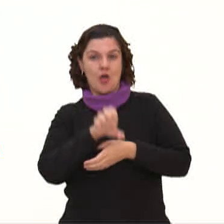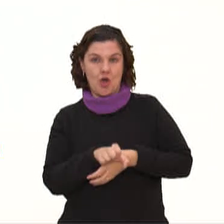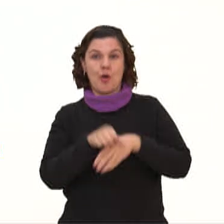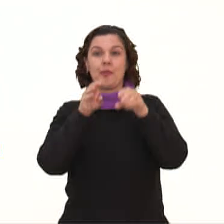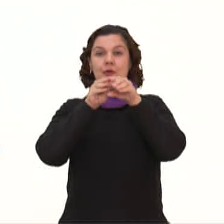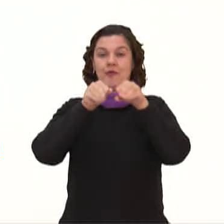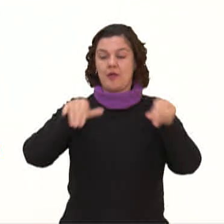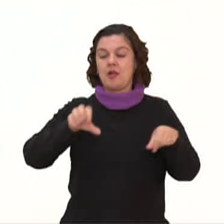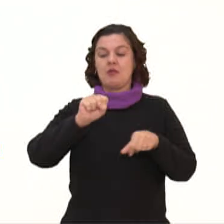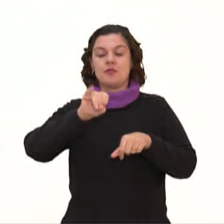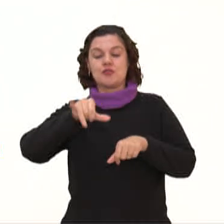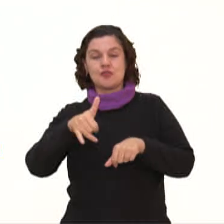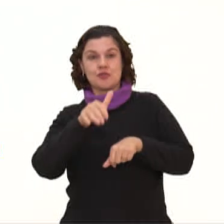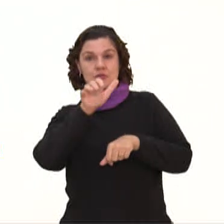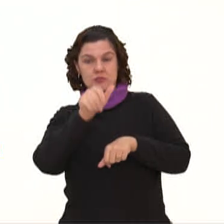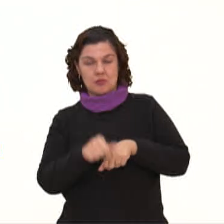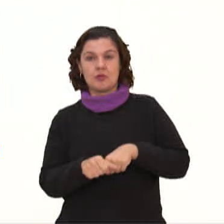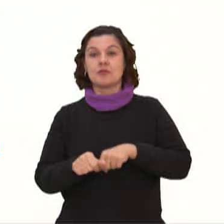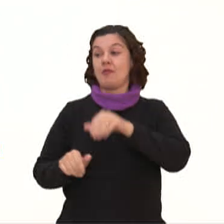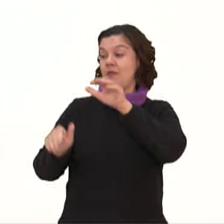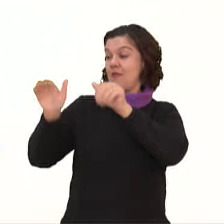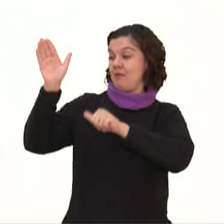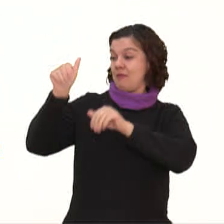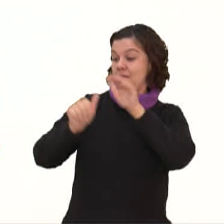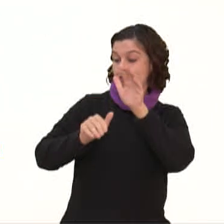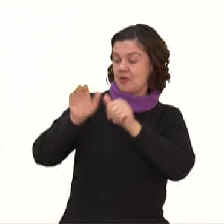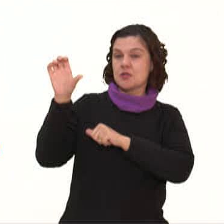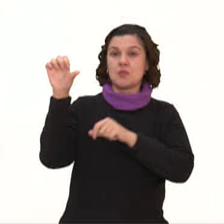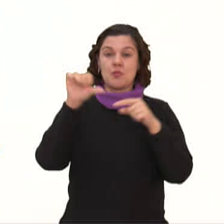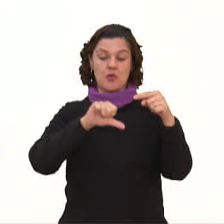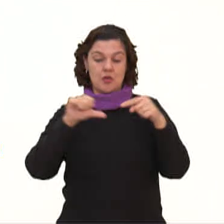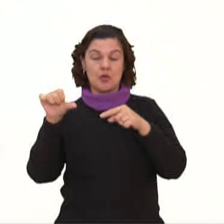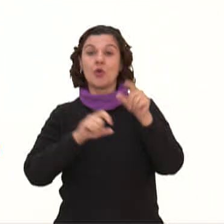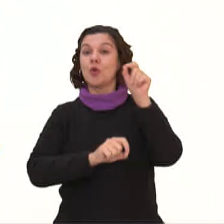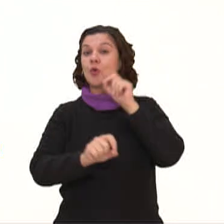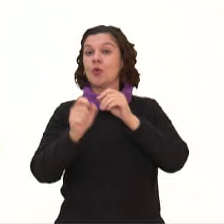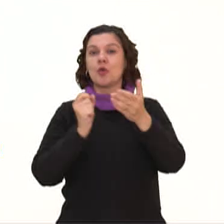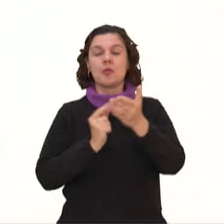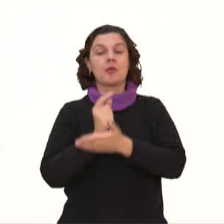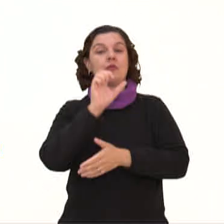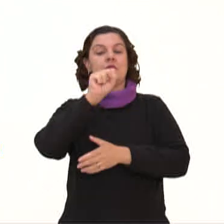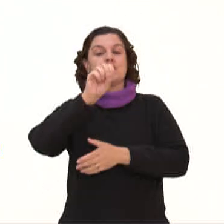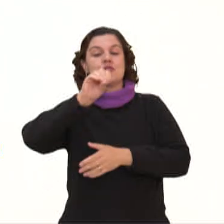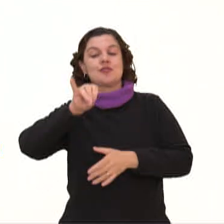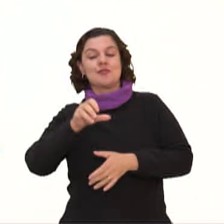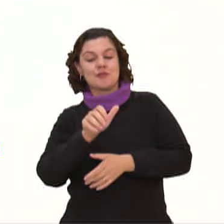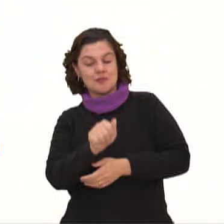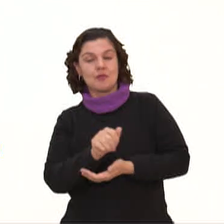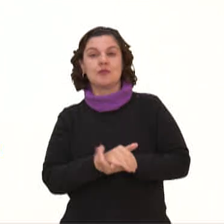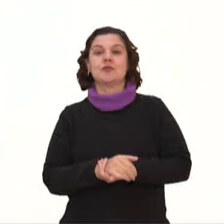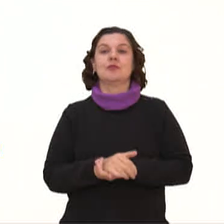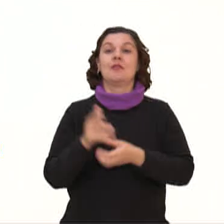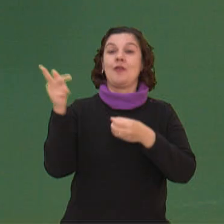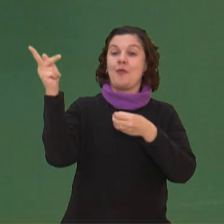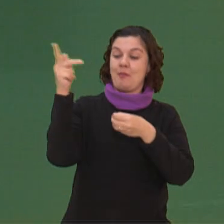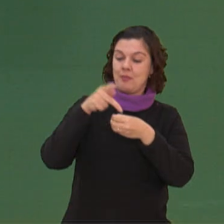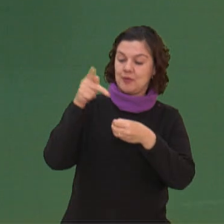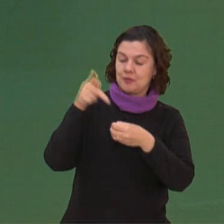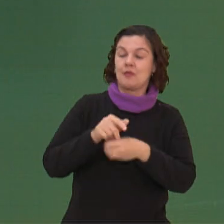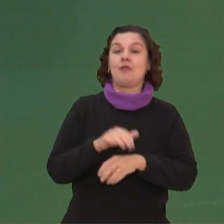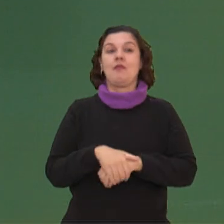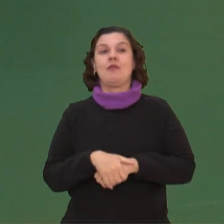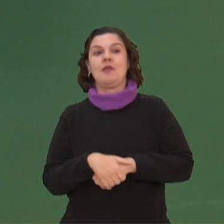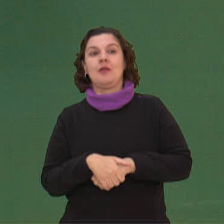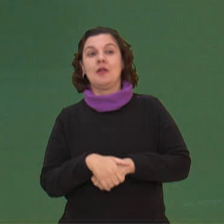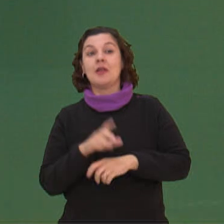farelo de soja. Já a Espanha, o nono maior importador, comprou o que de nós? Soja e petróleo, farelo de soja, por